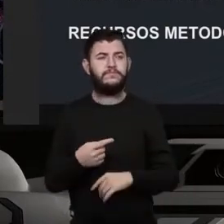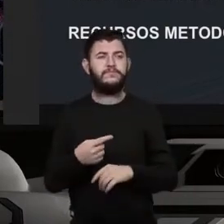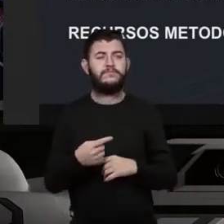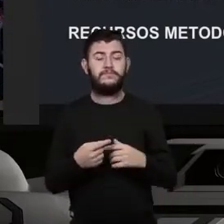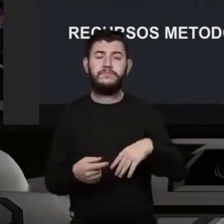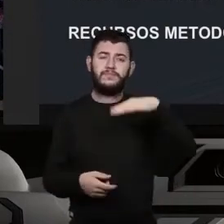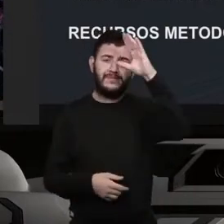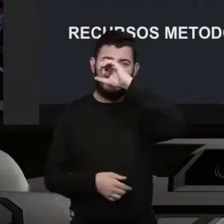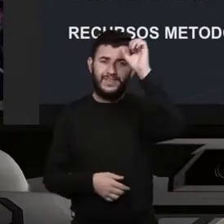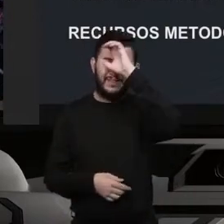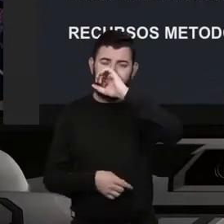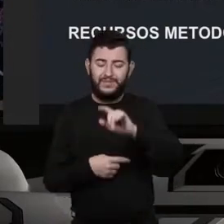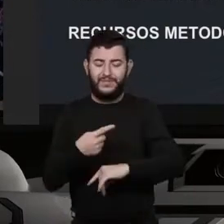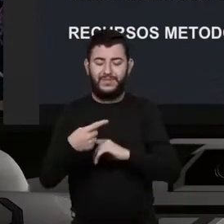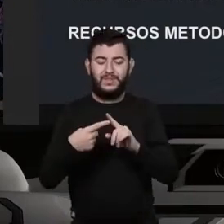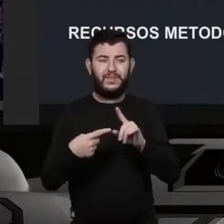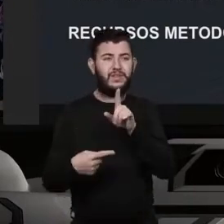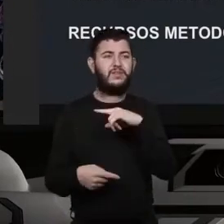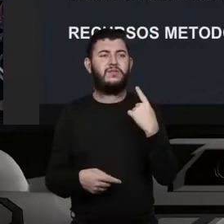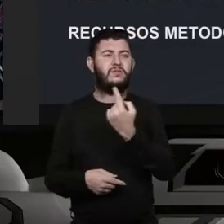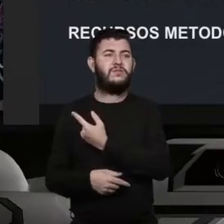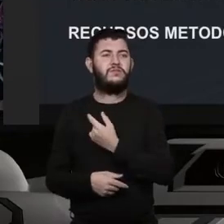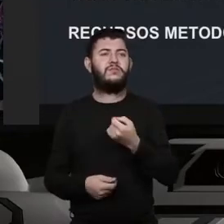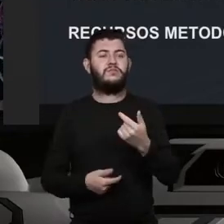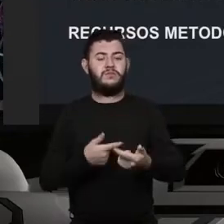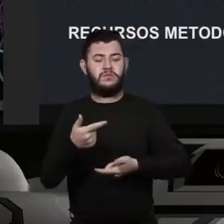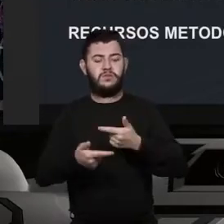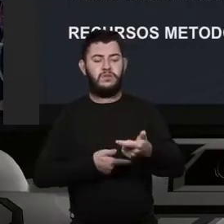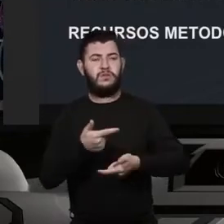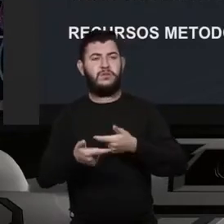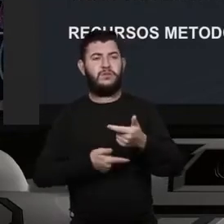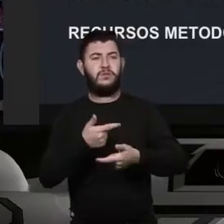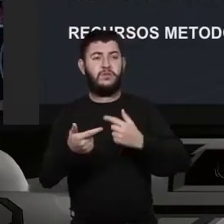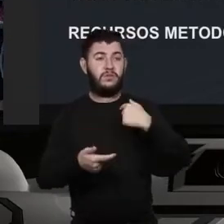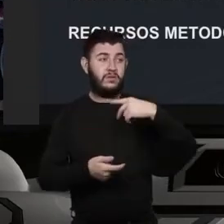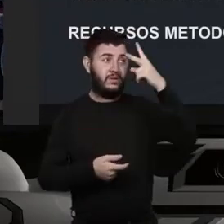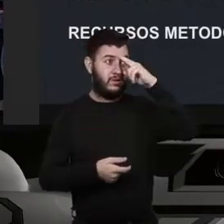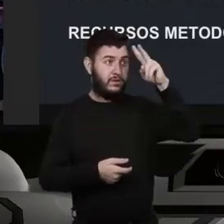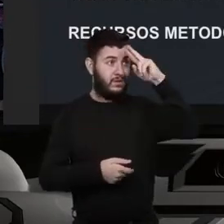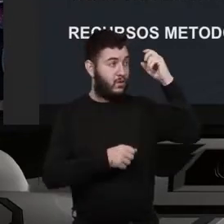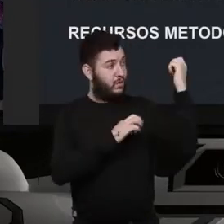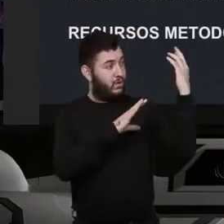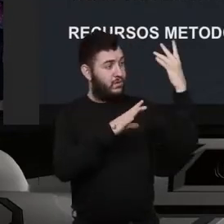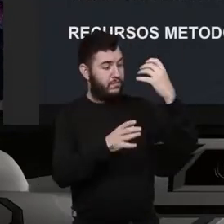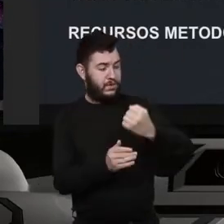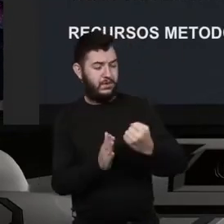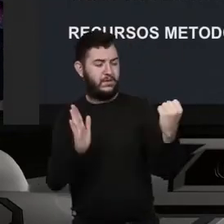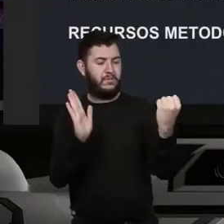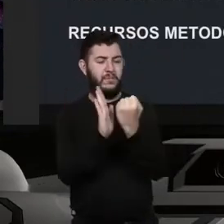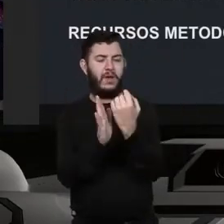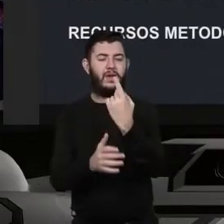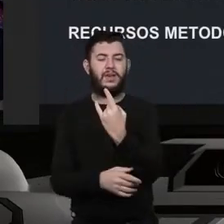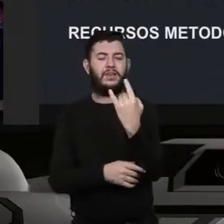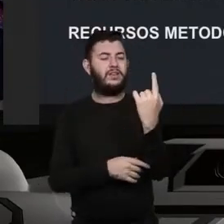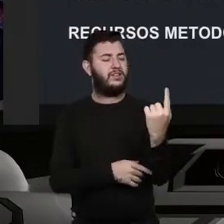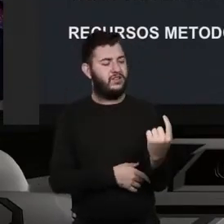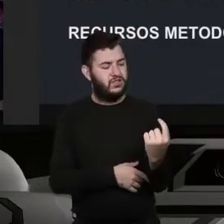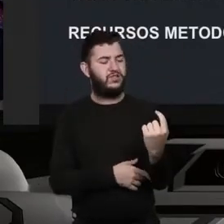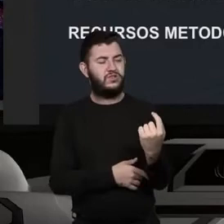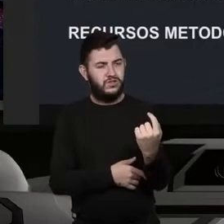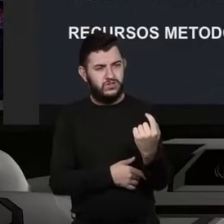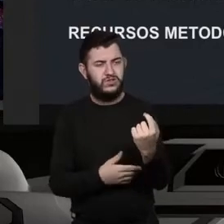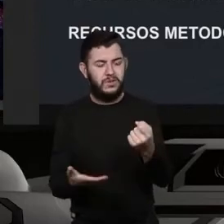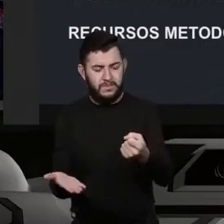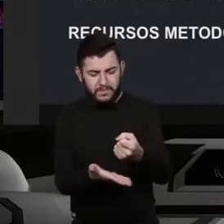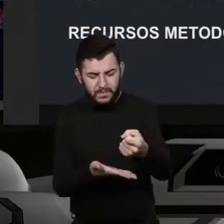gente está trabalhando sempre, né, sobre alicerces historicamente datados. A gente sabe que os trabalhos que a gente